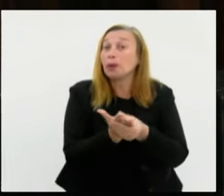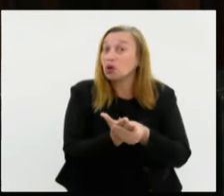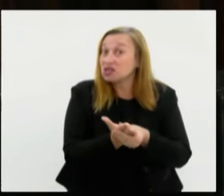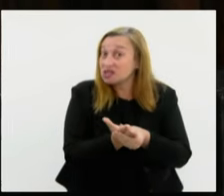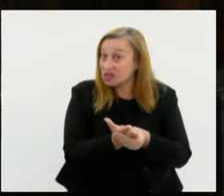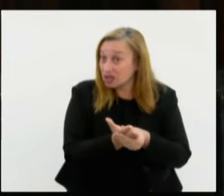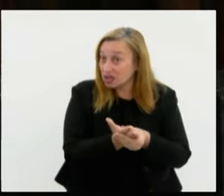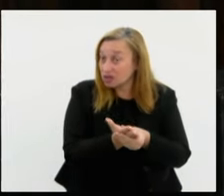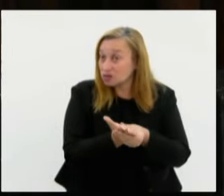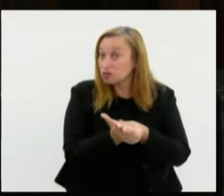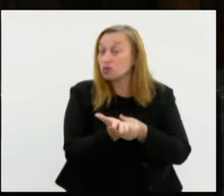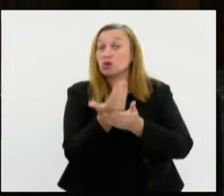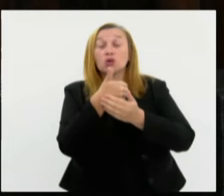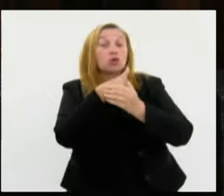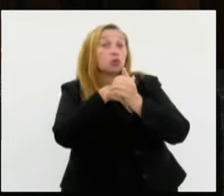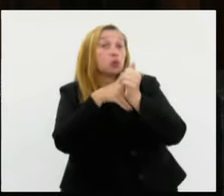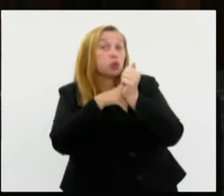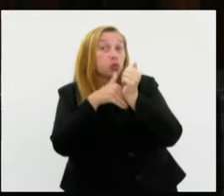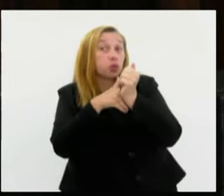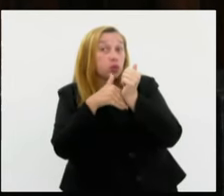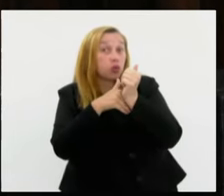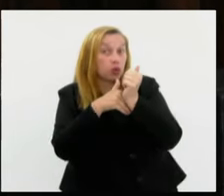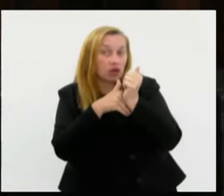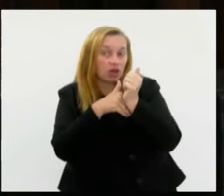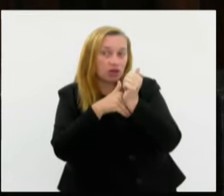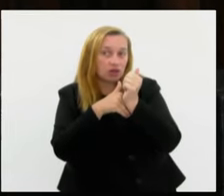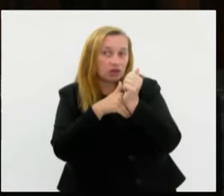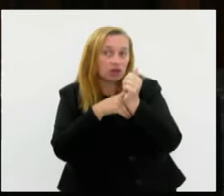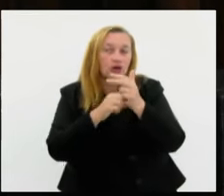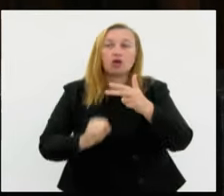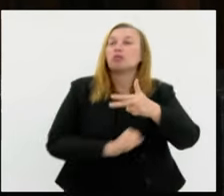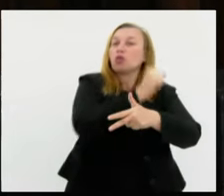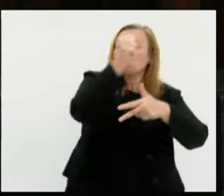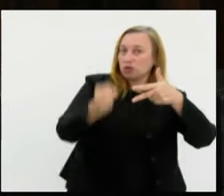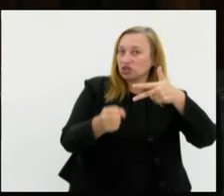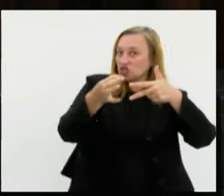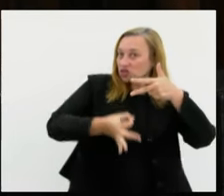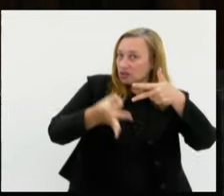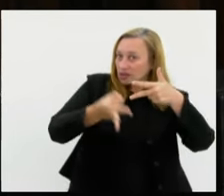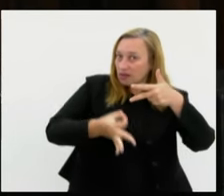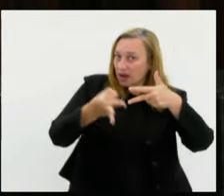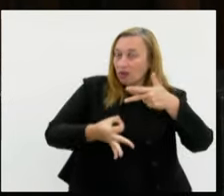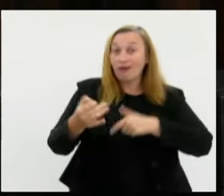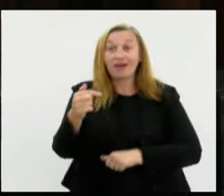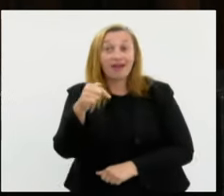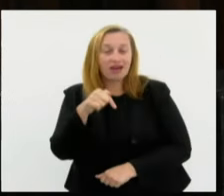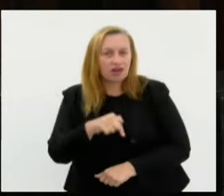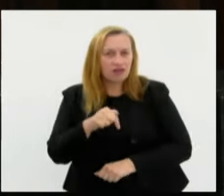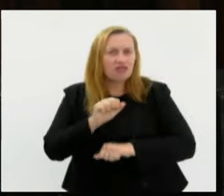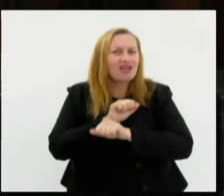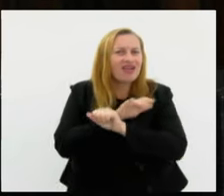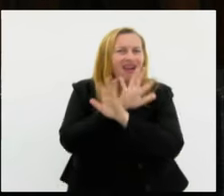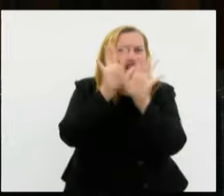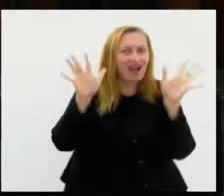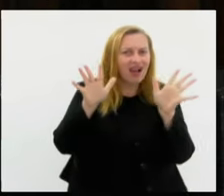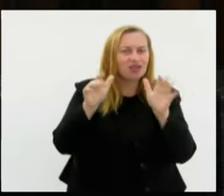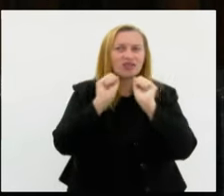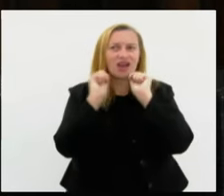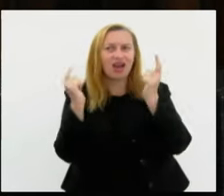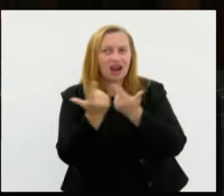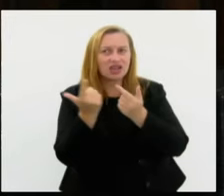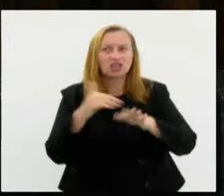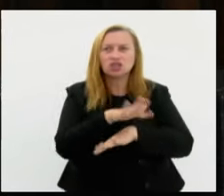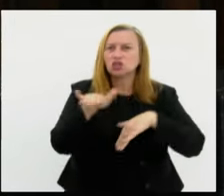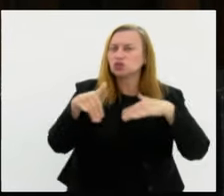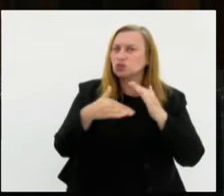super sigiloso, termo conferido pelo Poder Judiciário. E aqui fica claro que a Assembleia Legislativa, em todos os